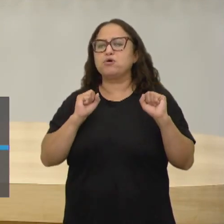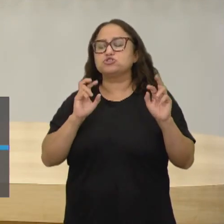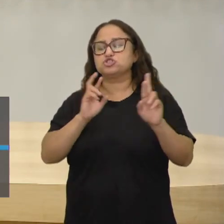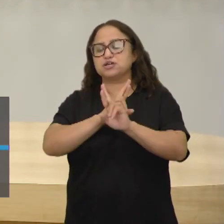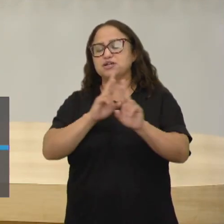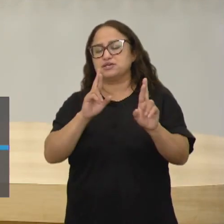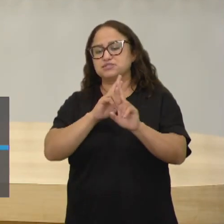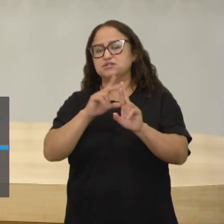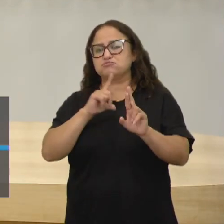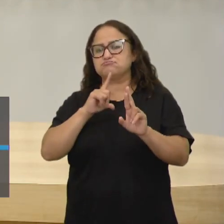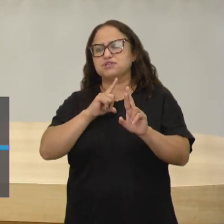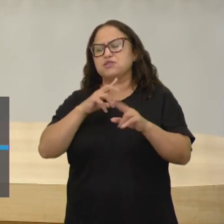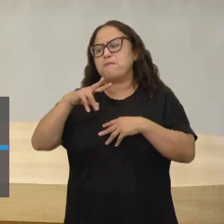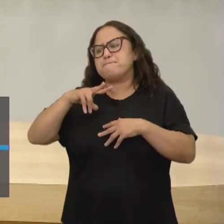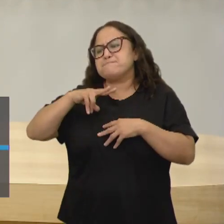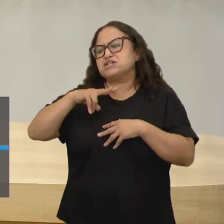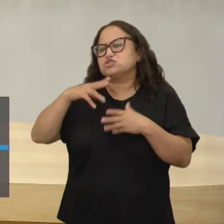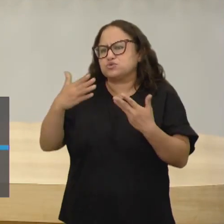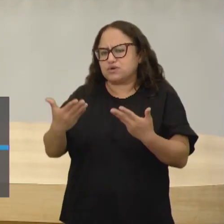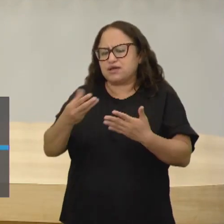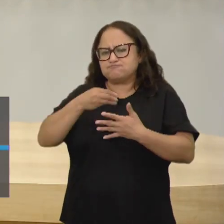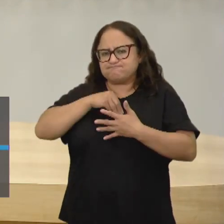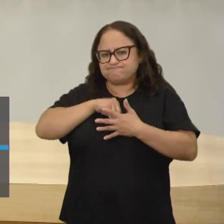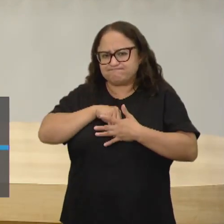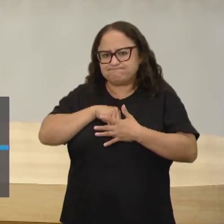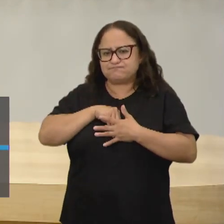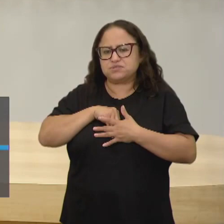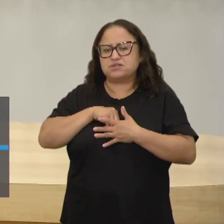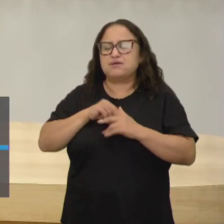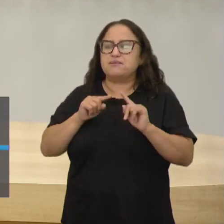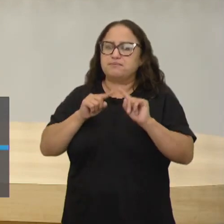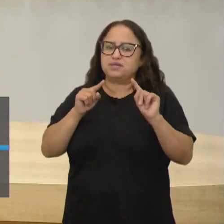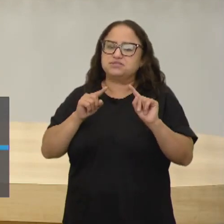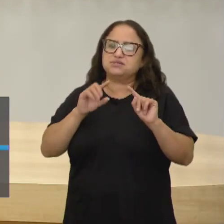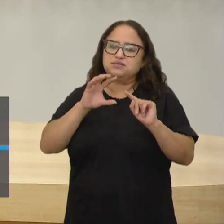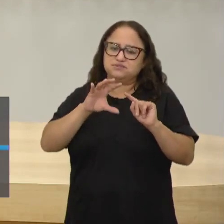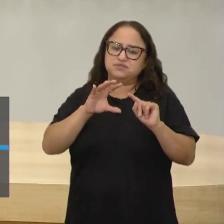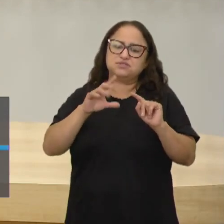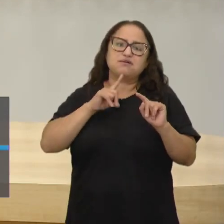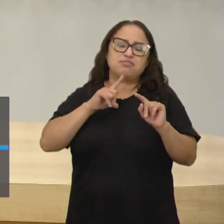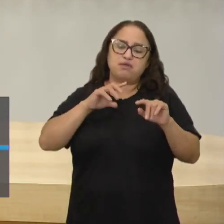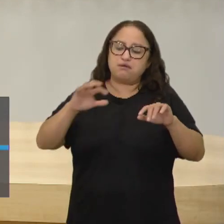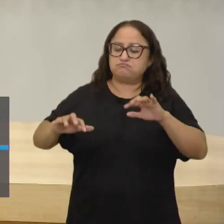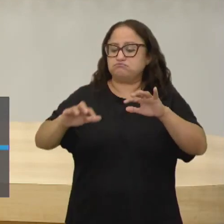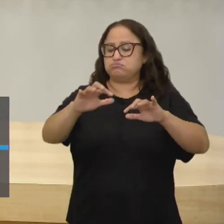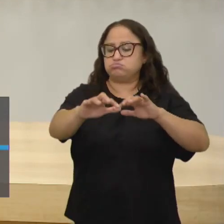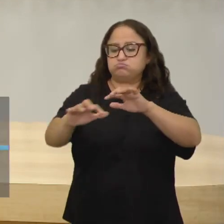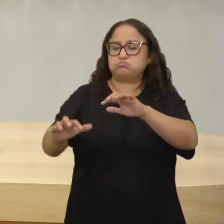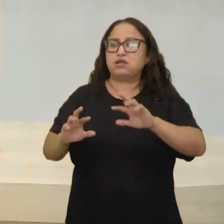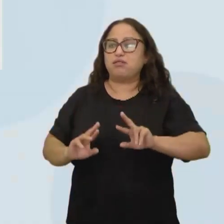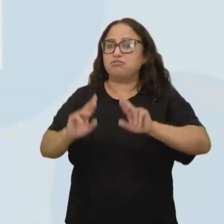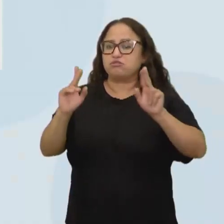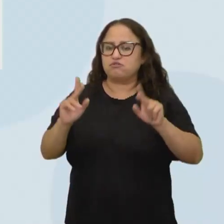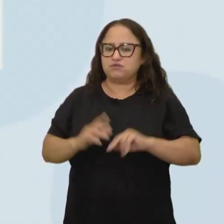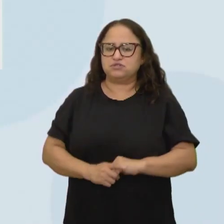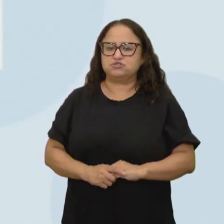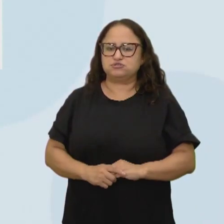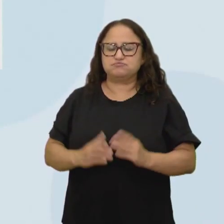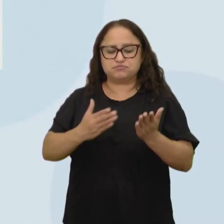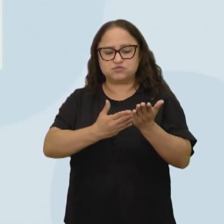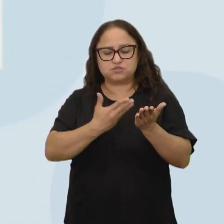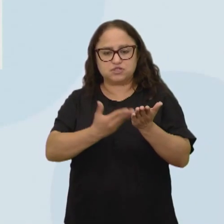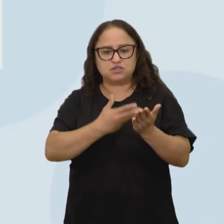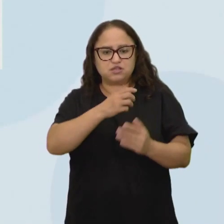relacionar intimamente, muito embora sejam certamente áreas distintas, né? E aí o caderno do aluno